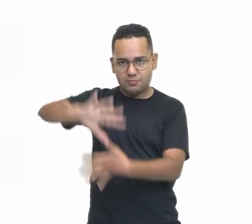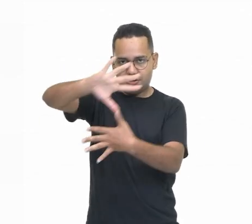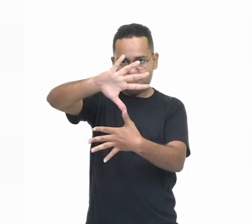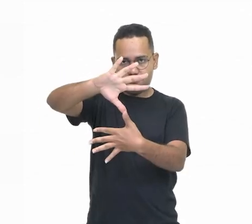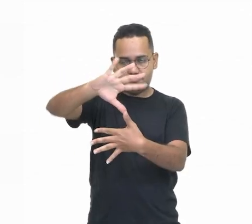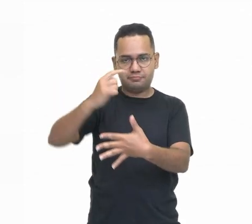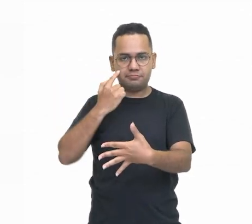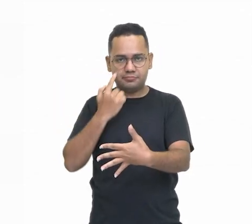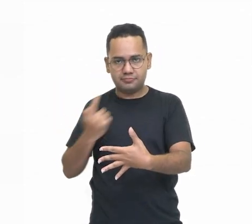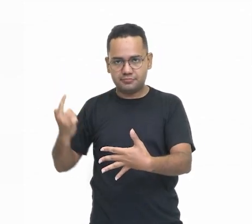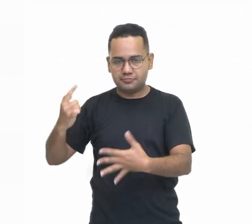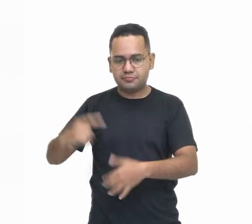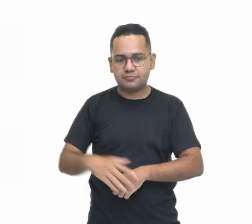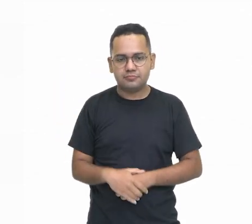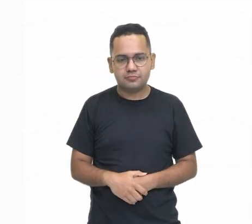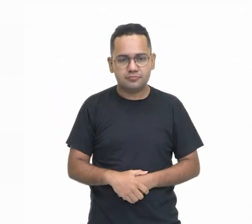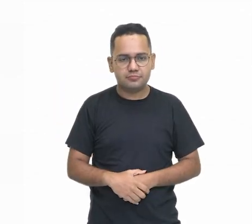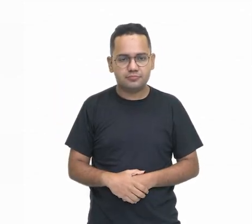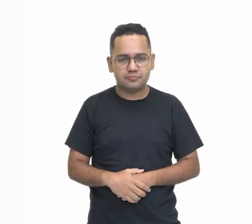Tá? Nós temos,